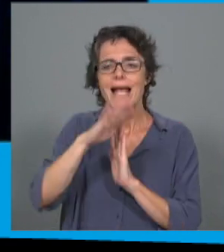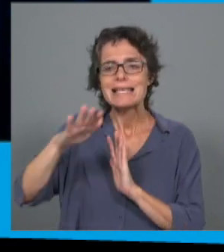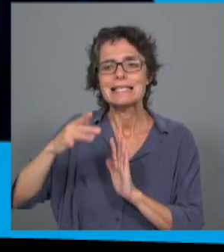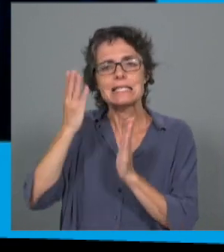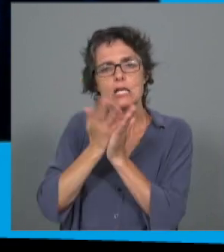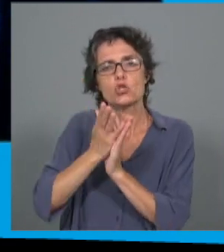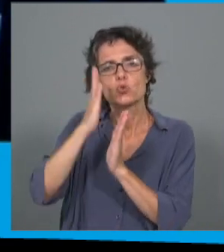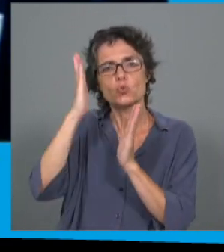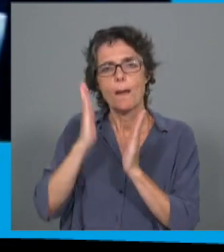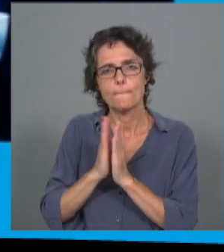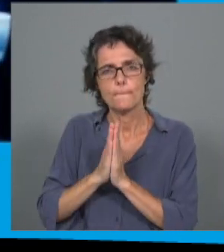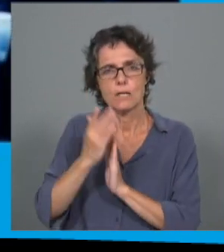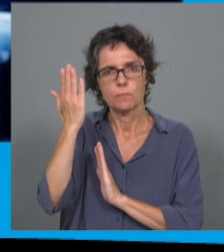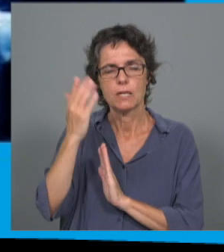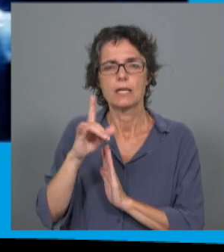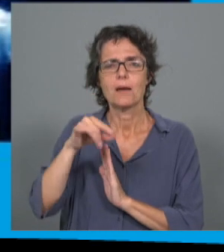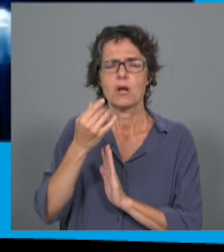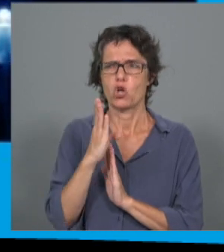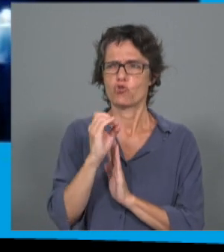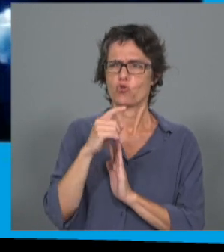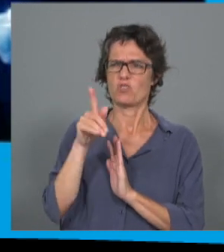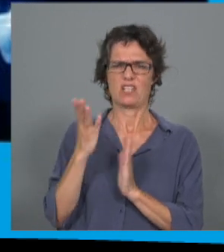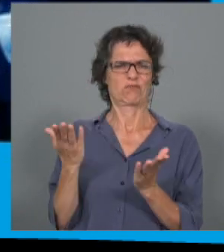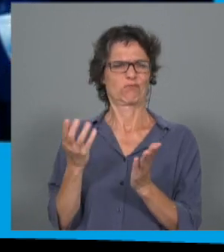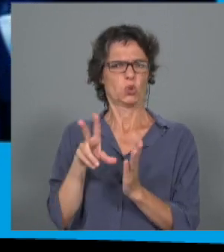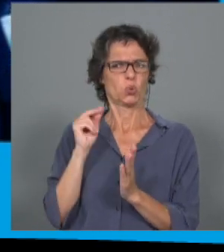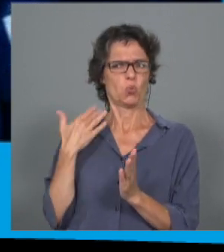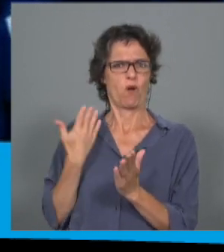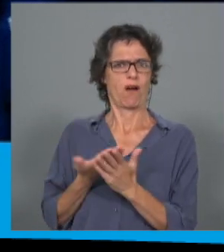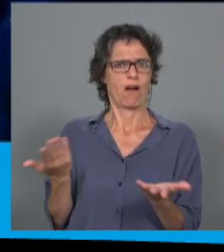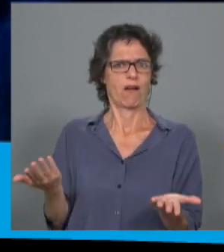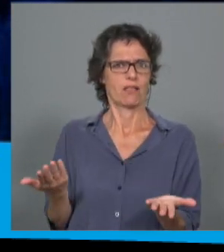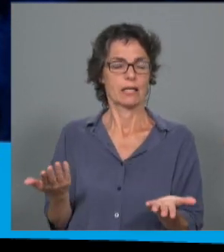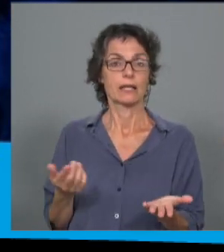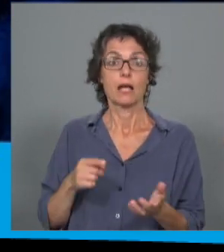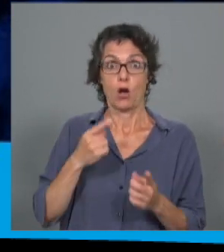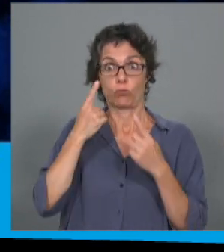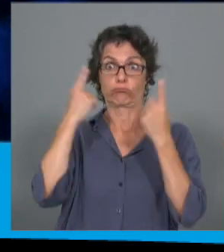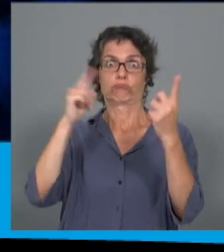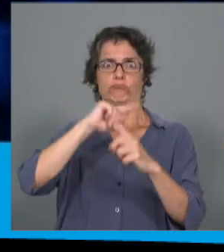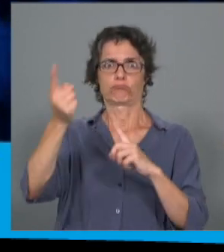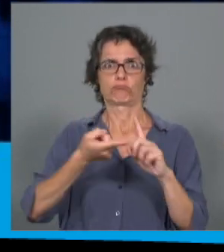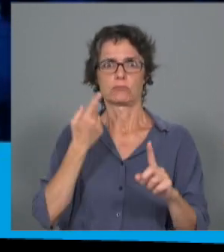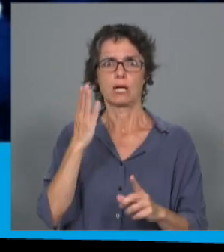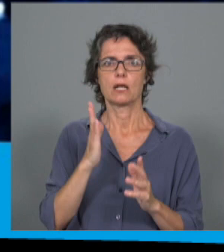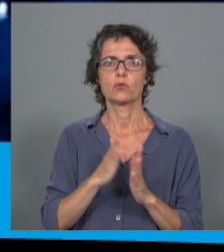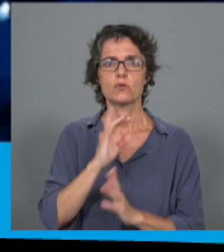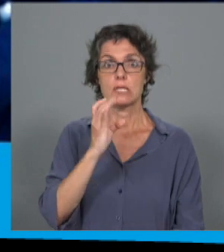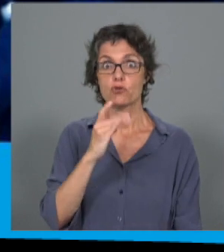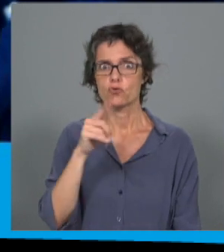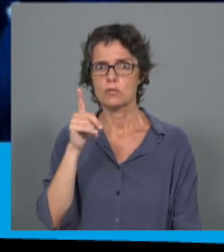falar de Josefologia. E agora, com a proclamação do ano de São José, descobri esse nome